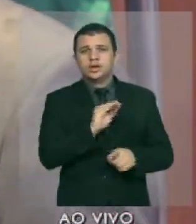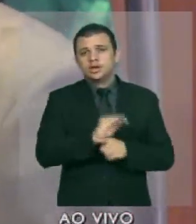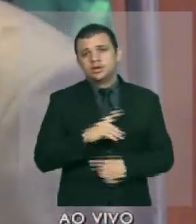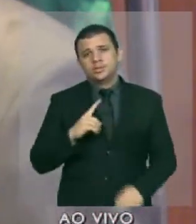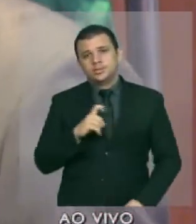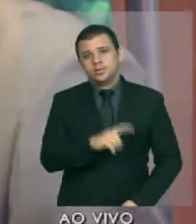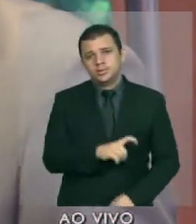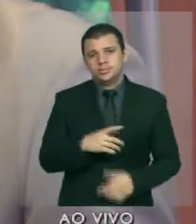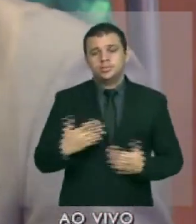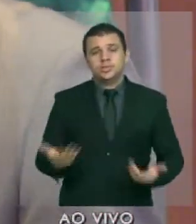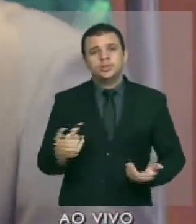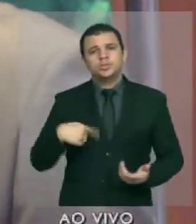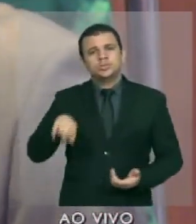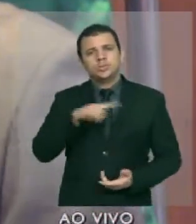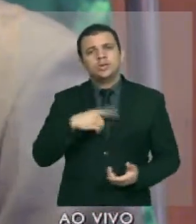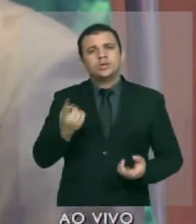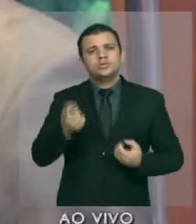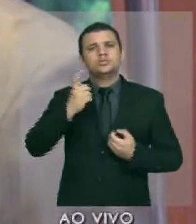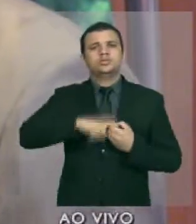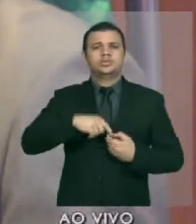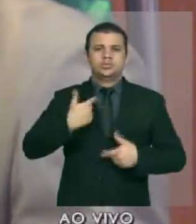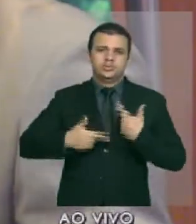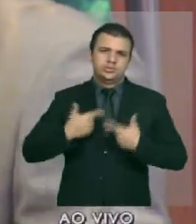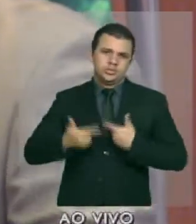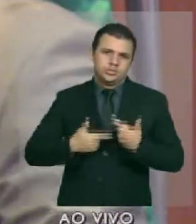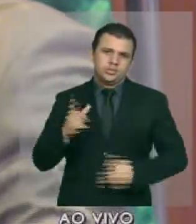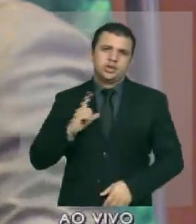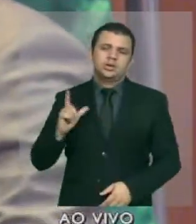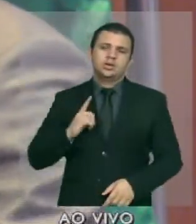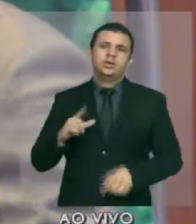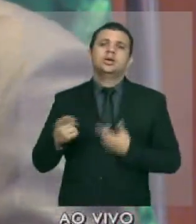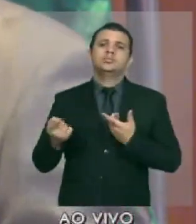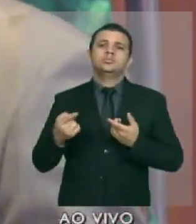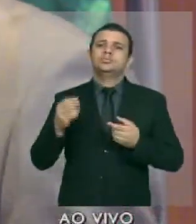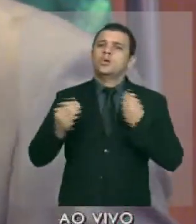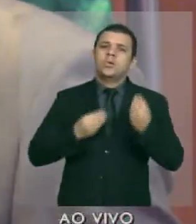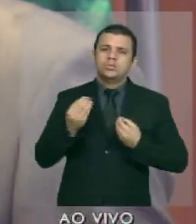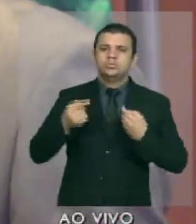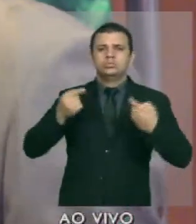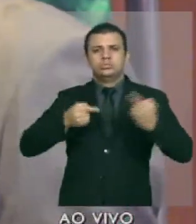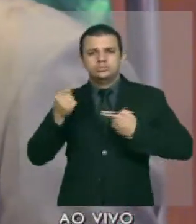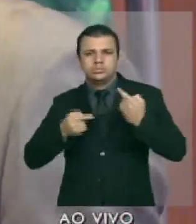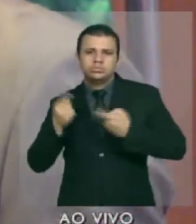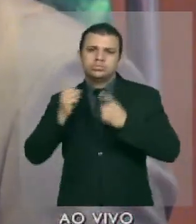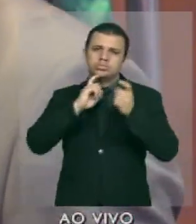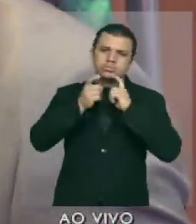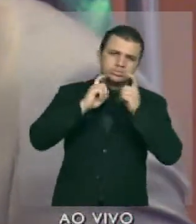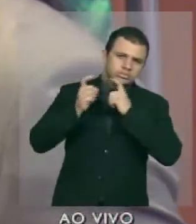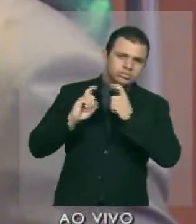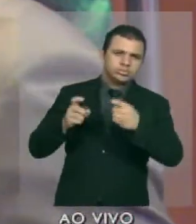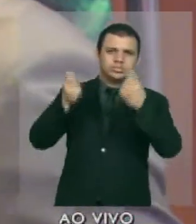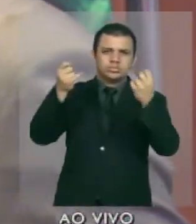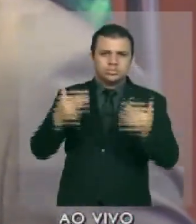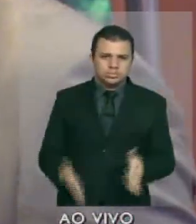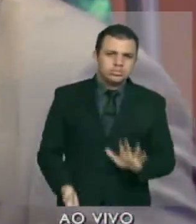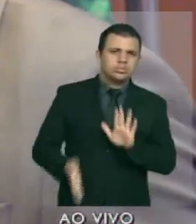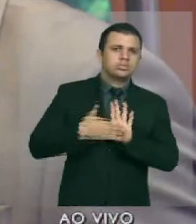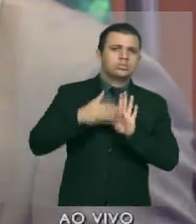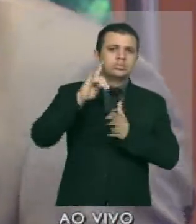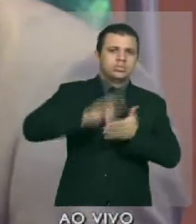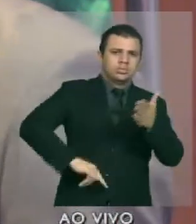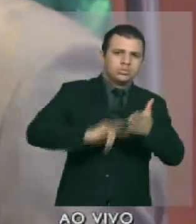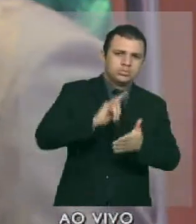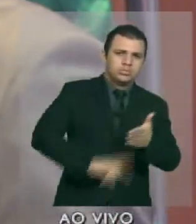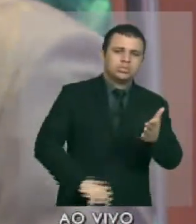estamos reiniciando Essas atividades através das discussões dos encaminhamentos e eles os encaminhamentos é o